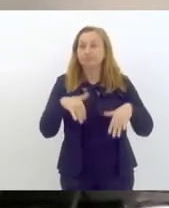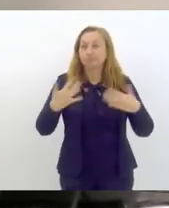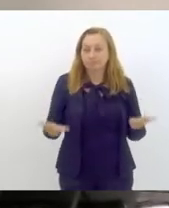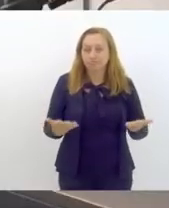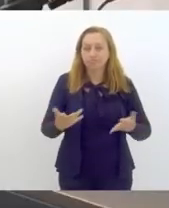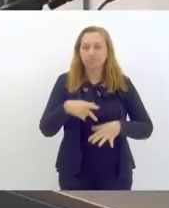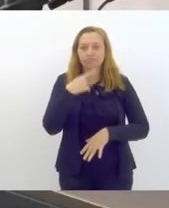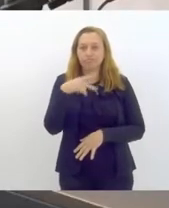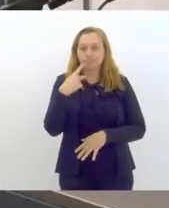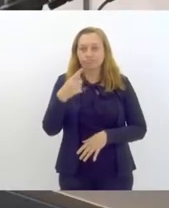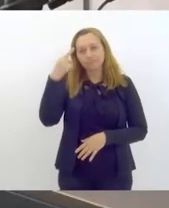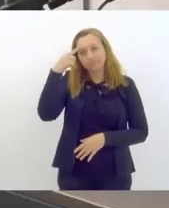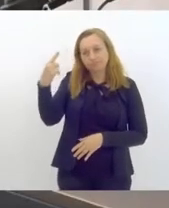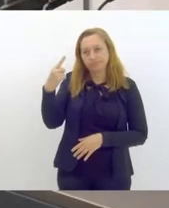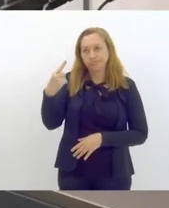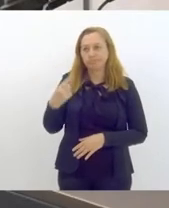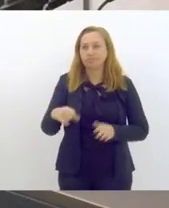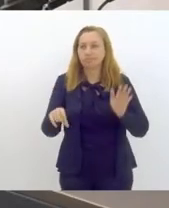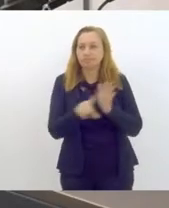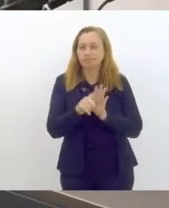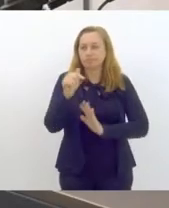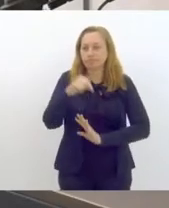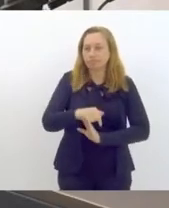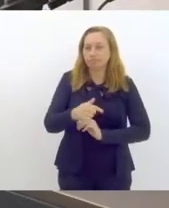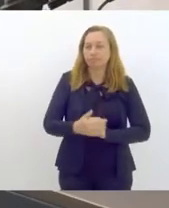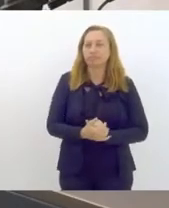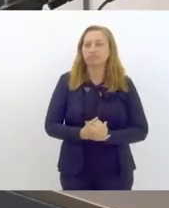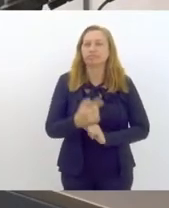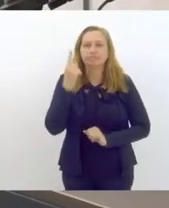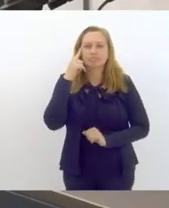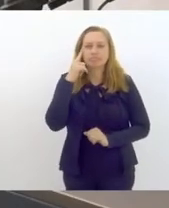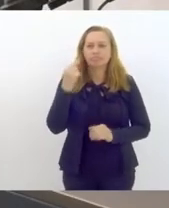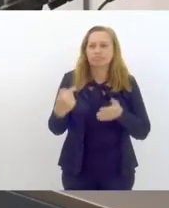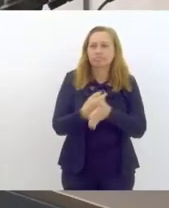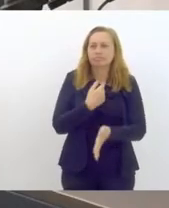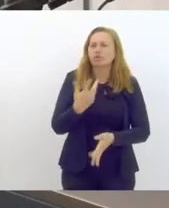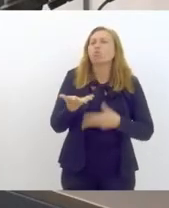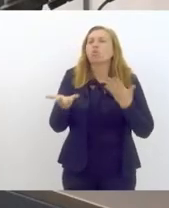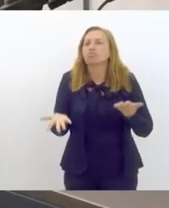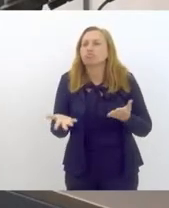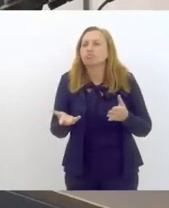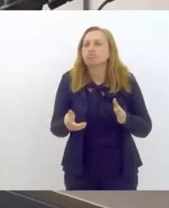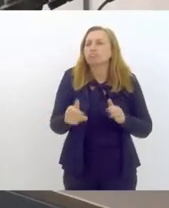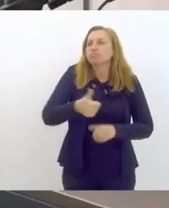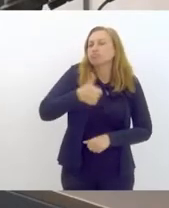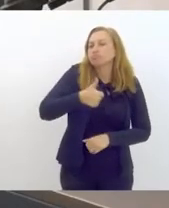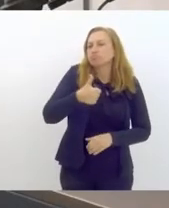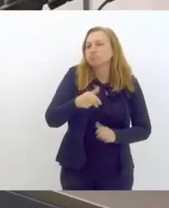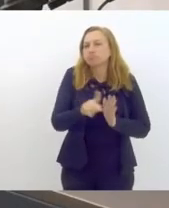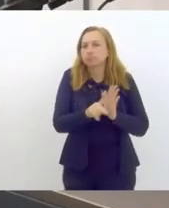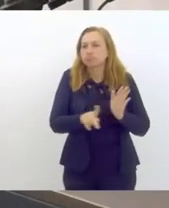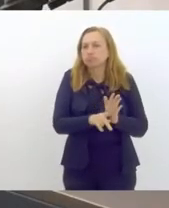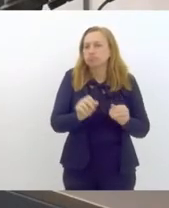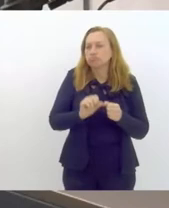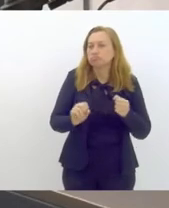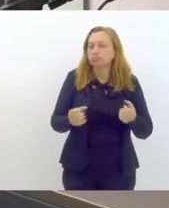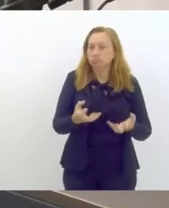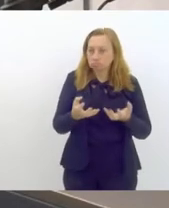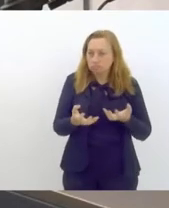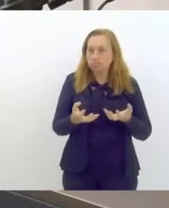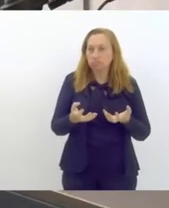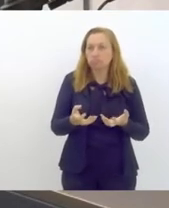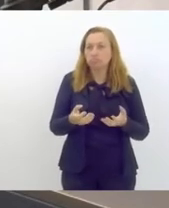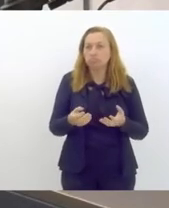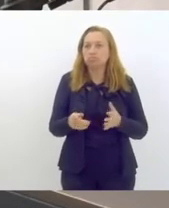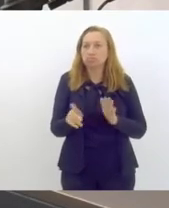me falaram da ideia do Legislativo, eu pensei, muito legal. E me perguntaram qual que é o primeiro projeto que você quer fazer. Eu falei, ué, eu quero fazer o Legislativo, porque esse projeto é muito